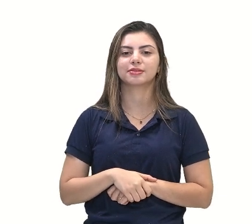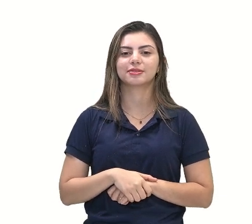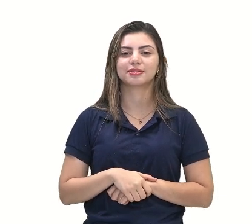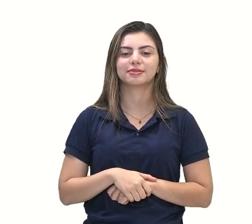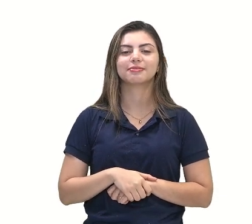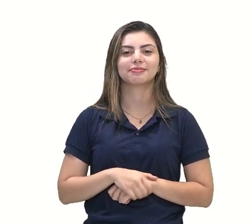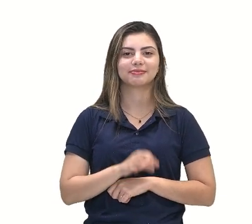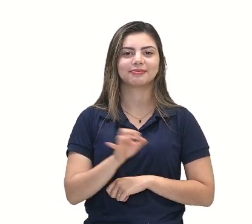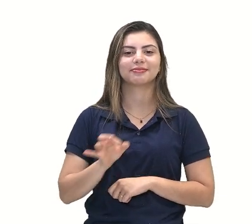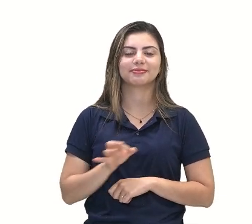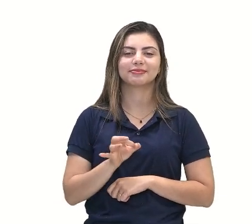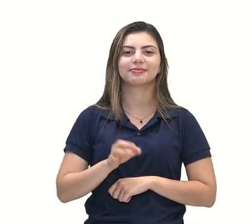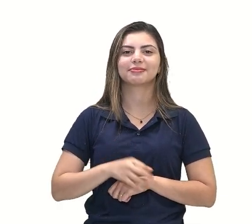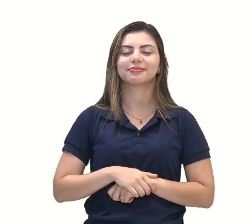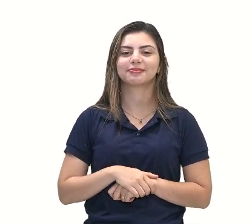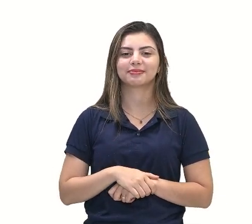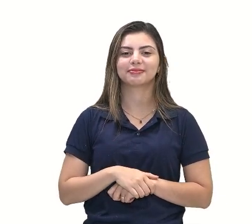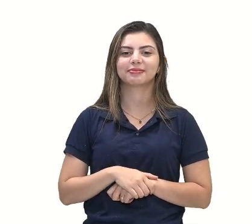Certo?